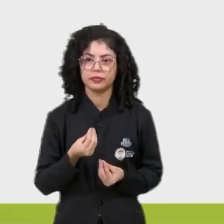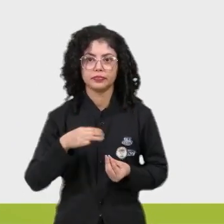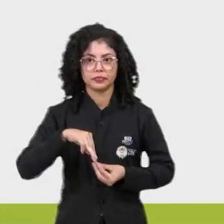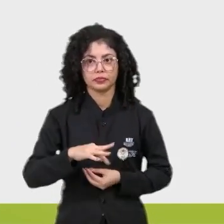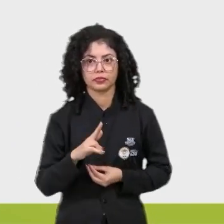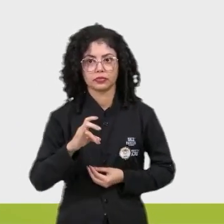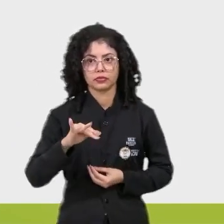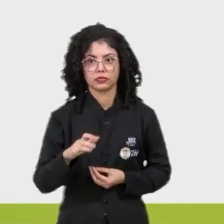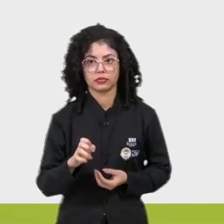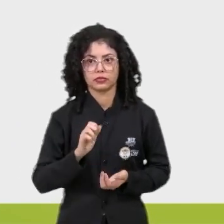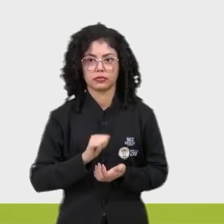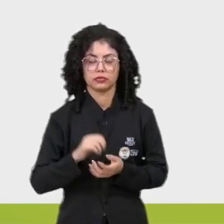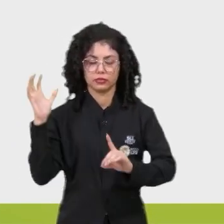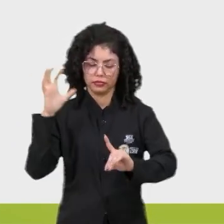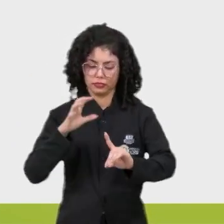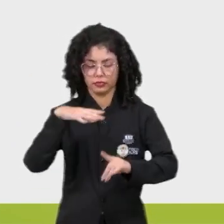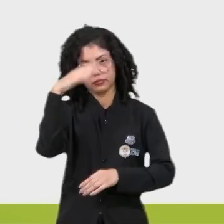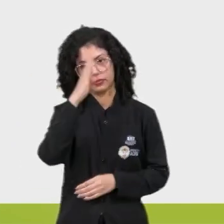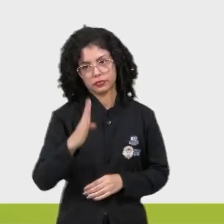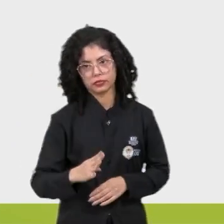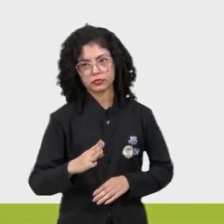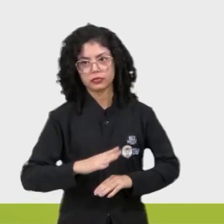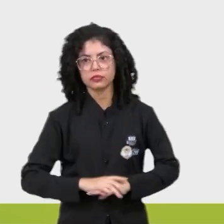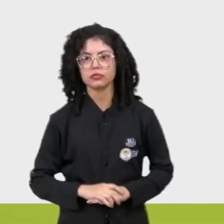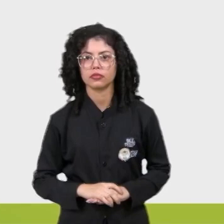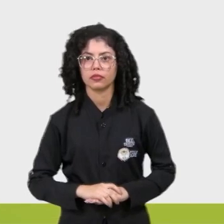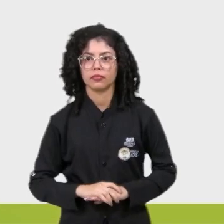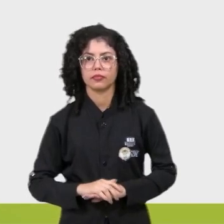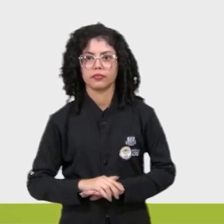metrópoles mais influentes no Brasil.